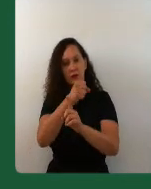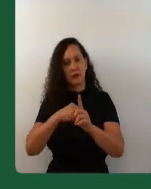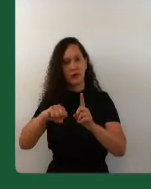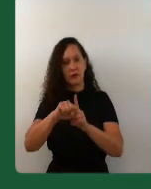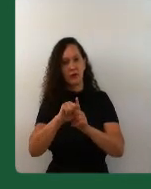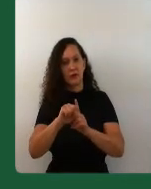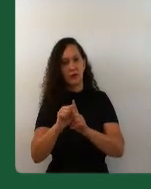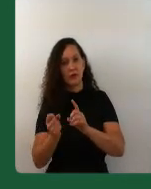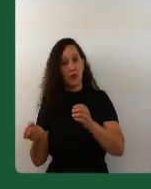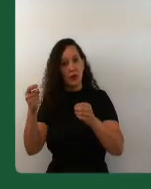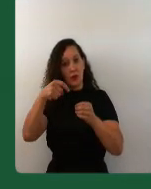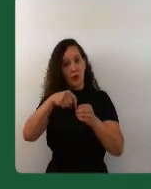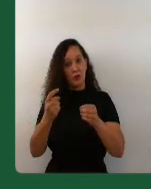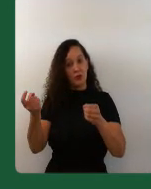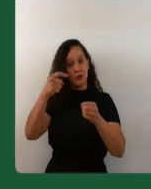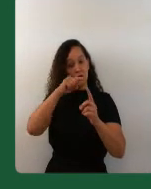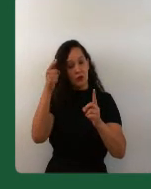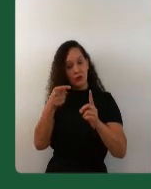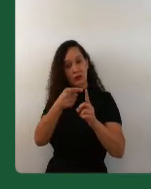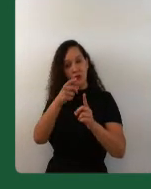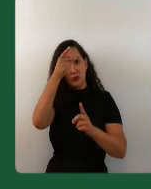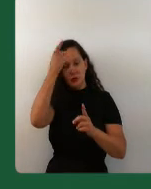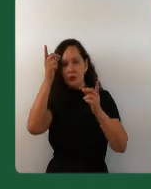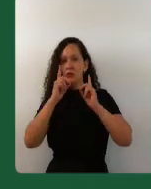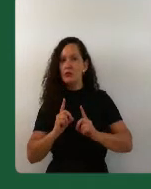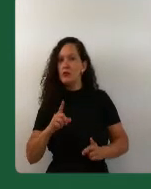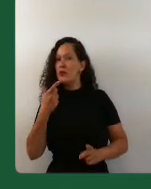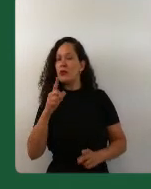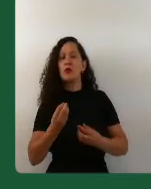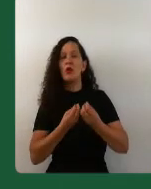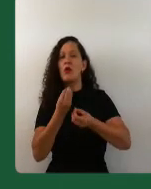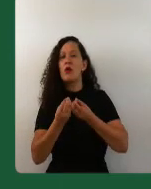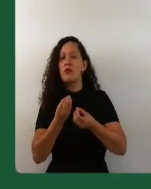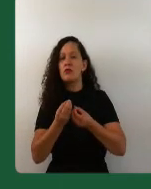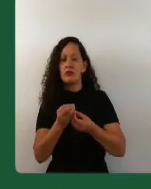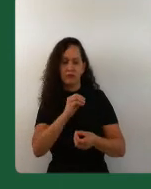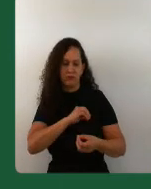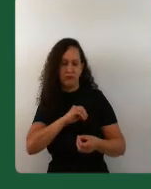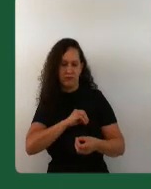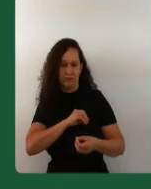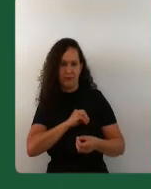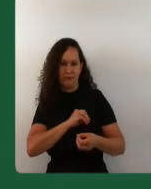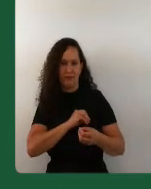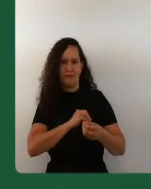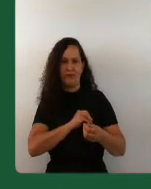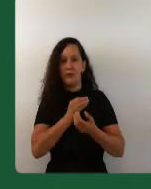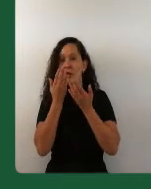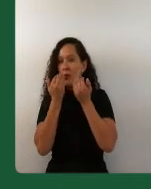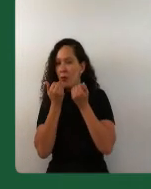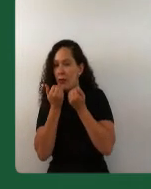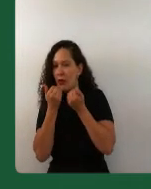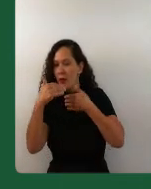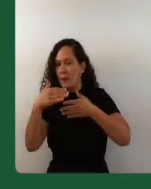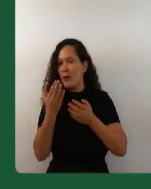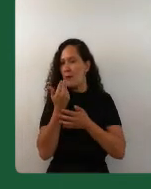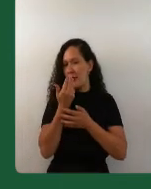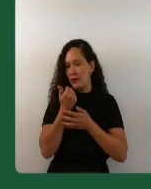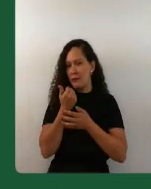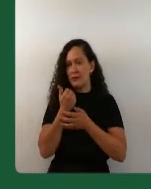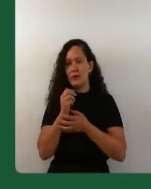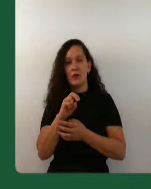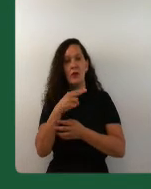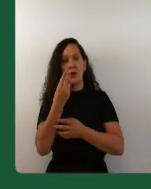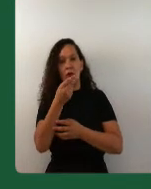destinado a pessoas com deficiência que não tenham condições de se manter e prover, né, o seu sustento, ou